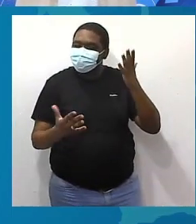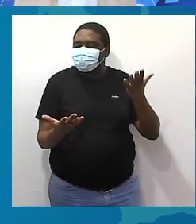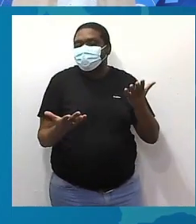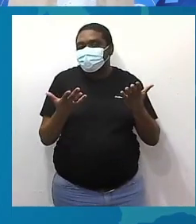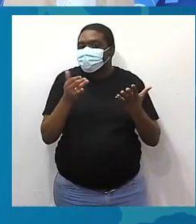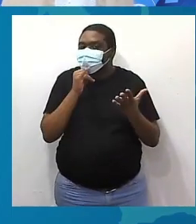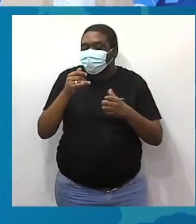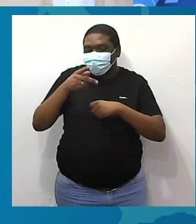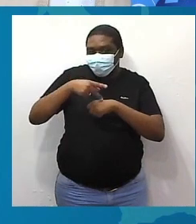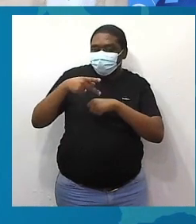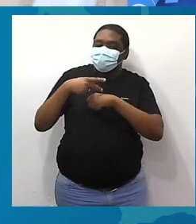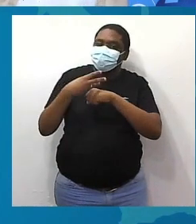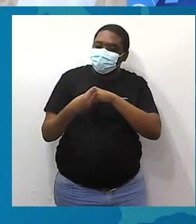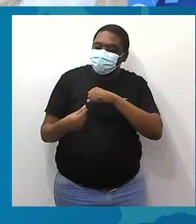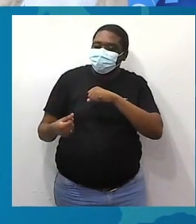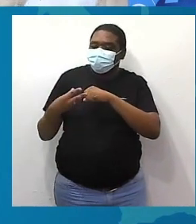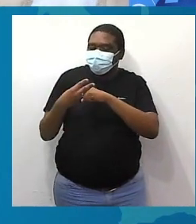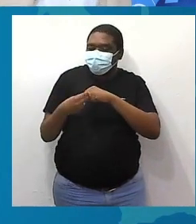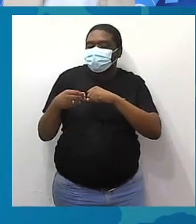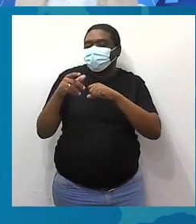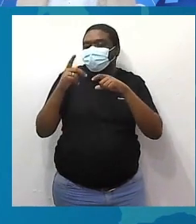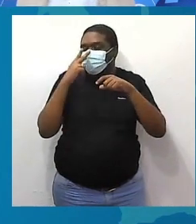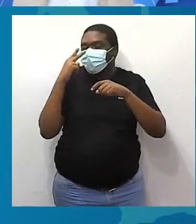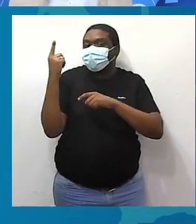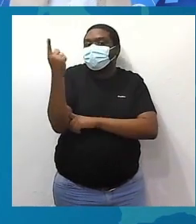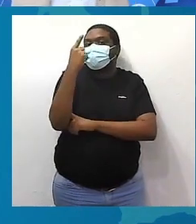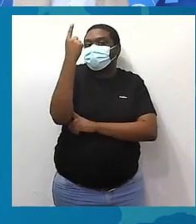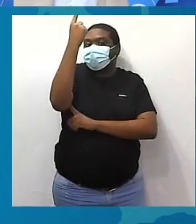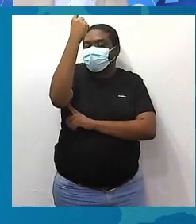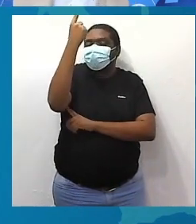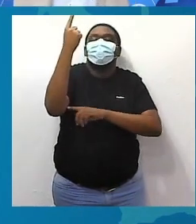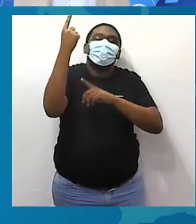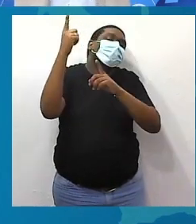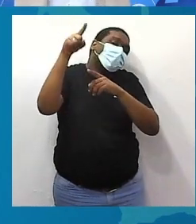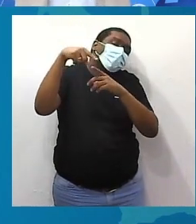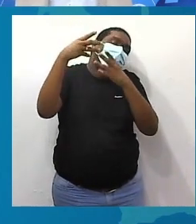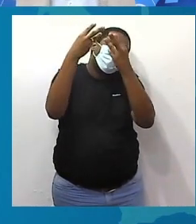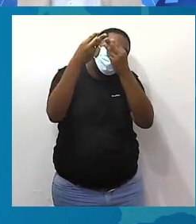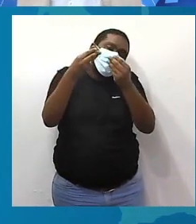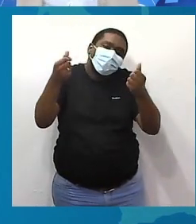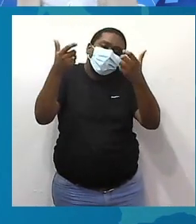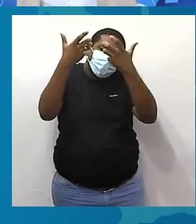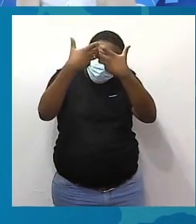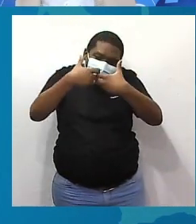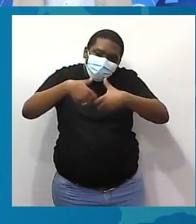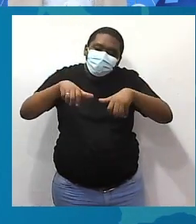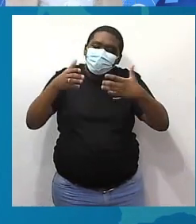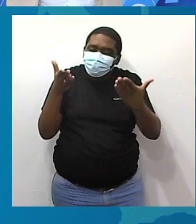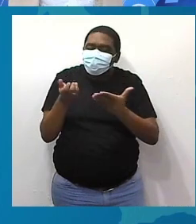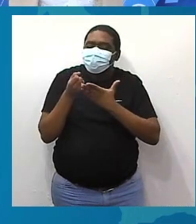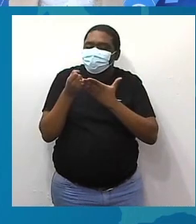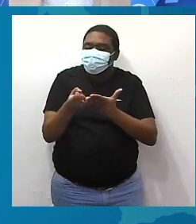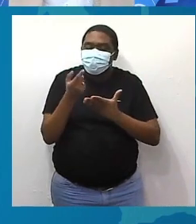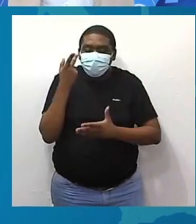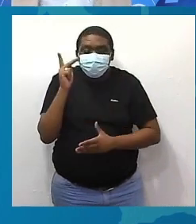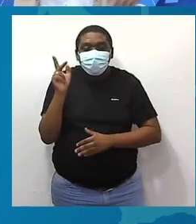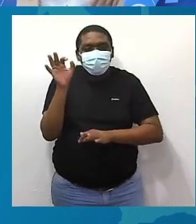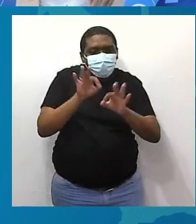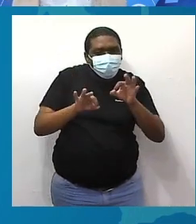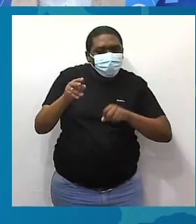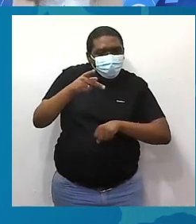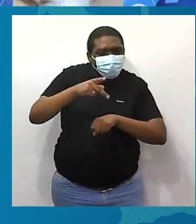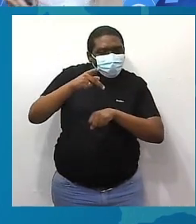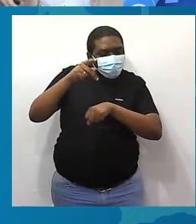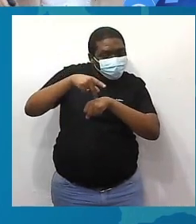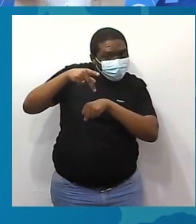de áreas que estão ali bem altas, né? Ele vai ser natural. Isso contribuindo para a formação das